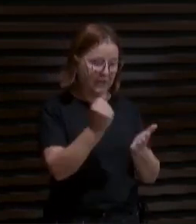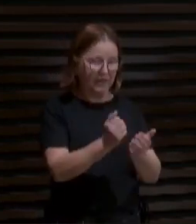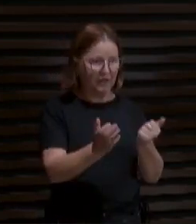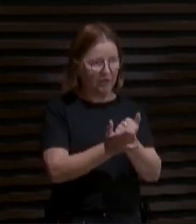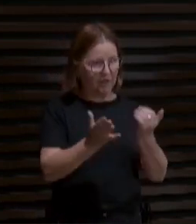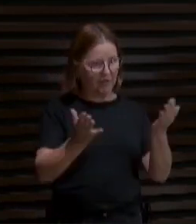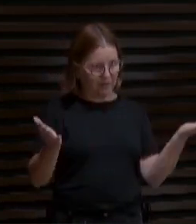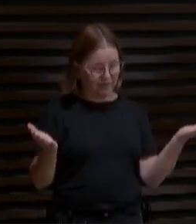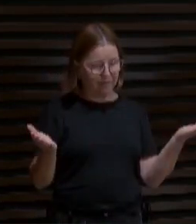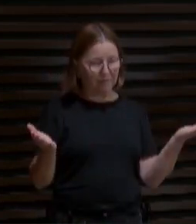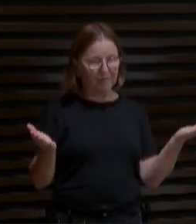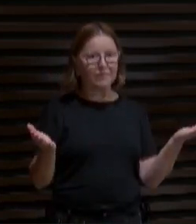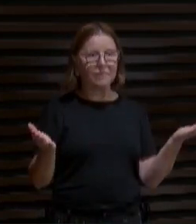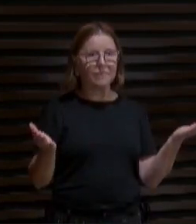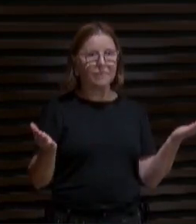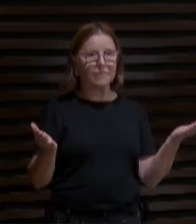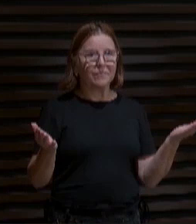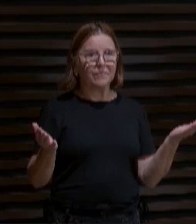crucificado,